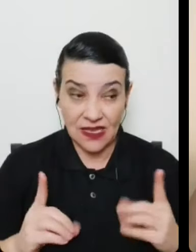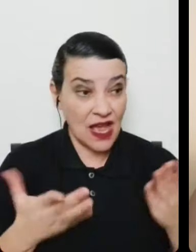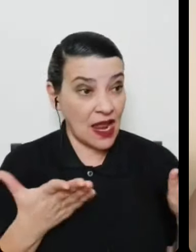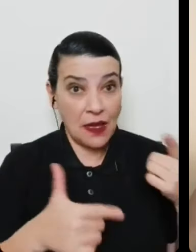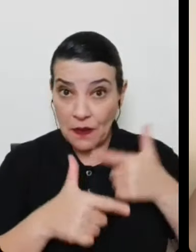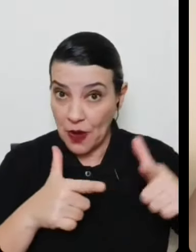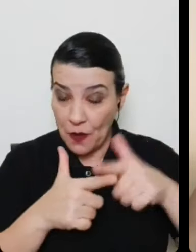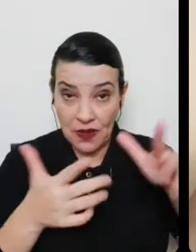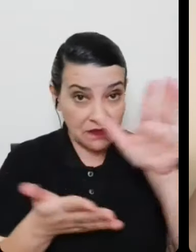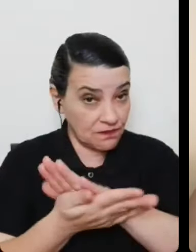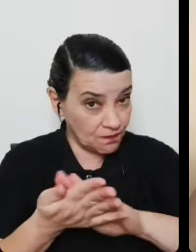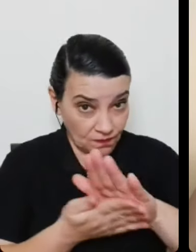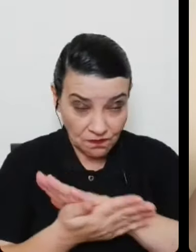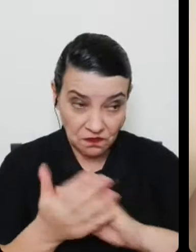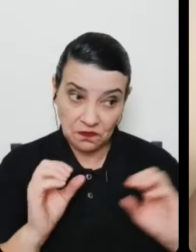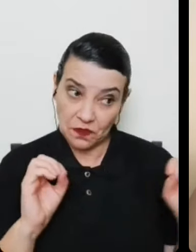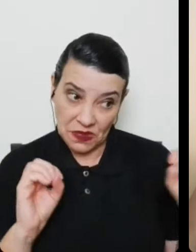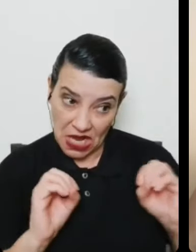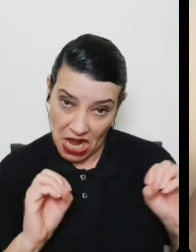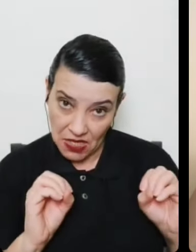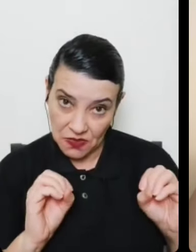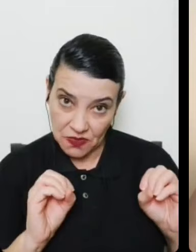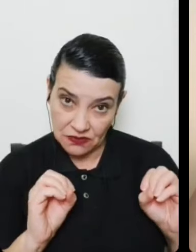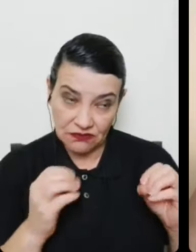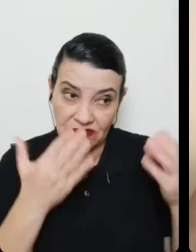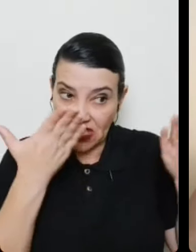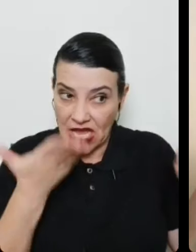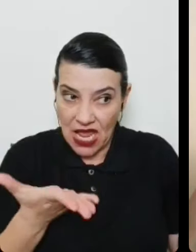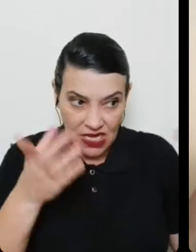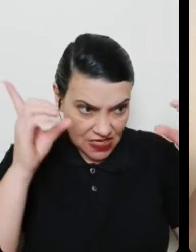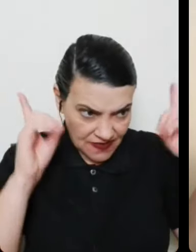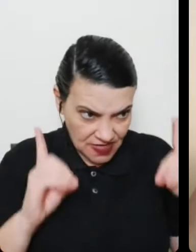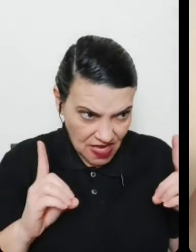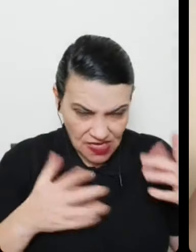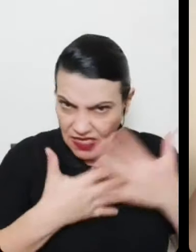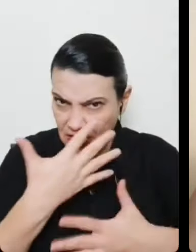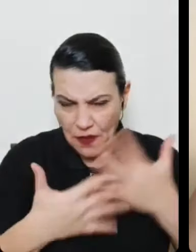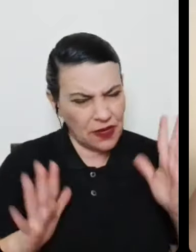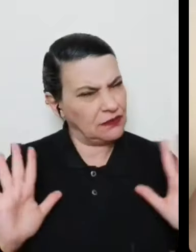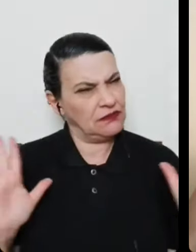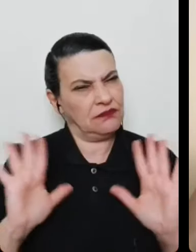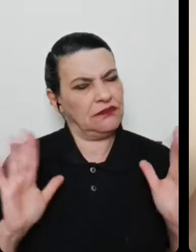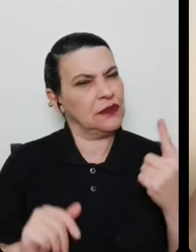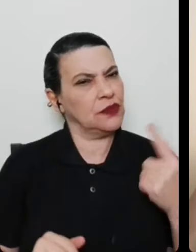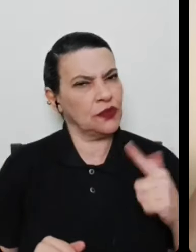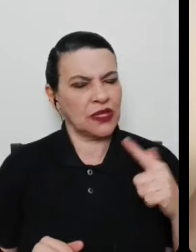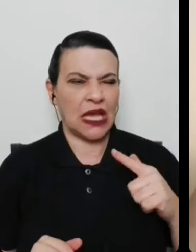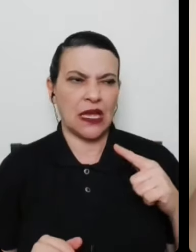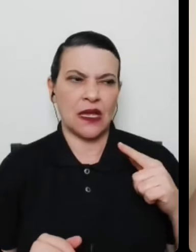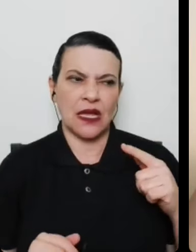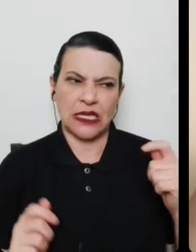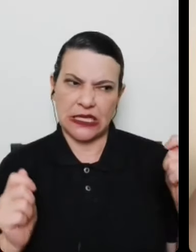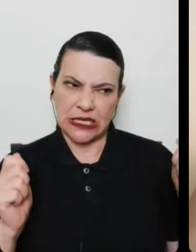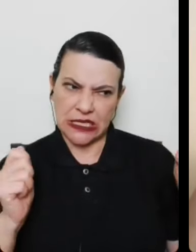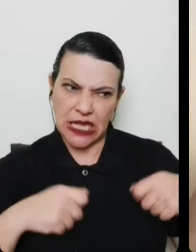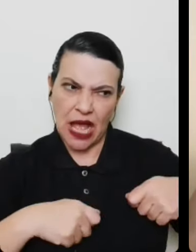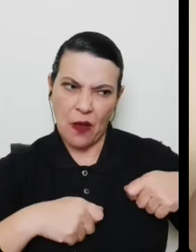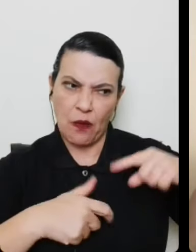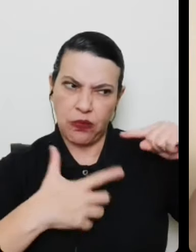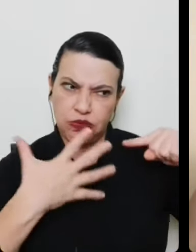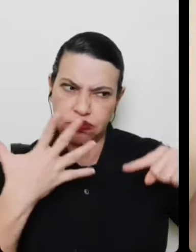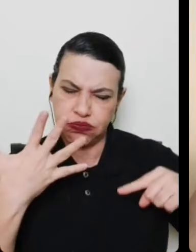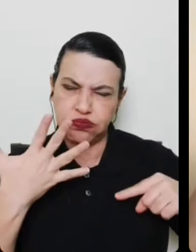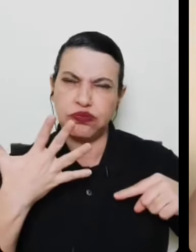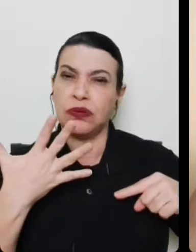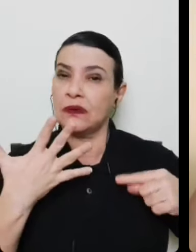problema, não é, a deficiência dela não é o problema, você vê potencialidades nela, então por que